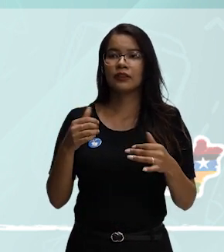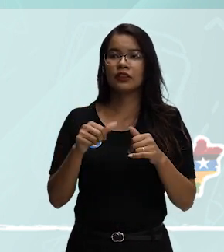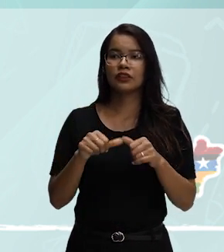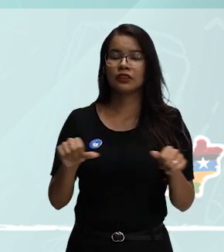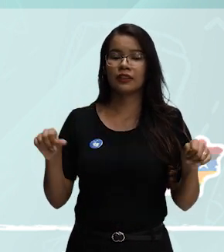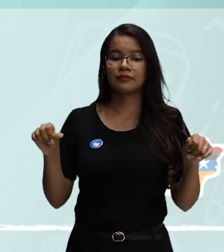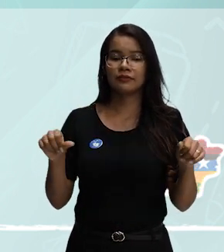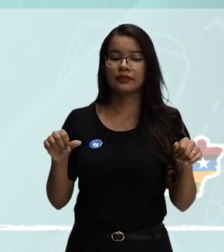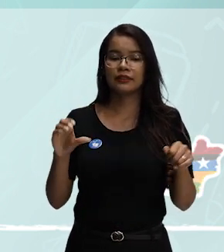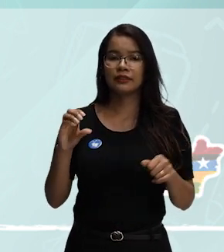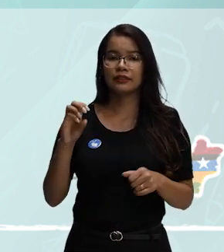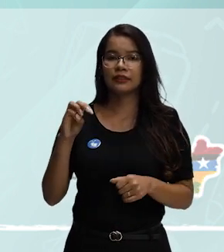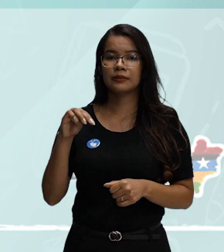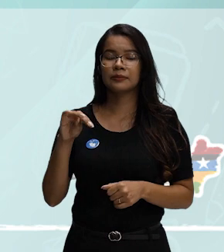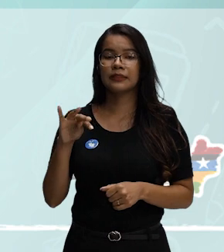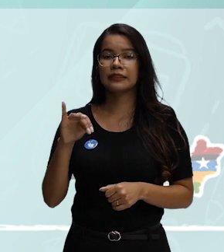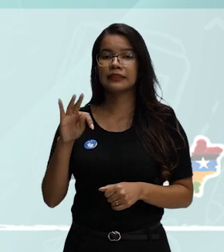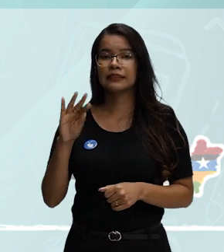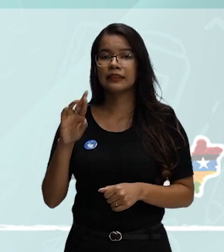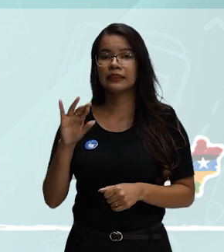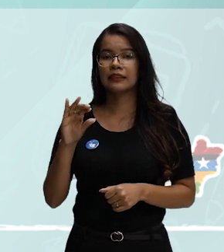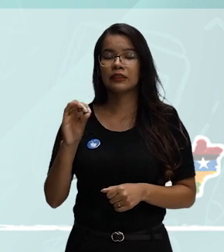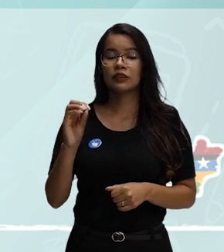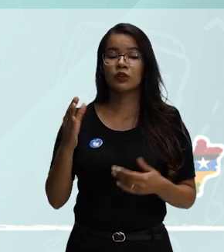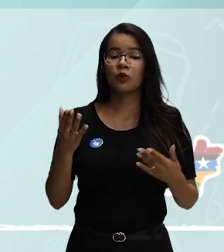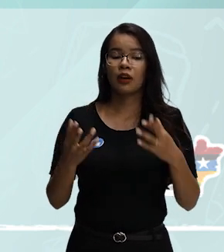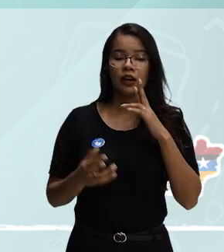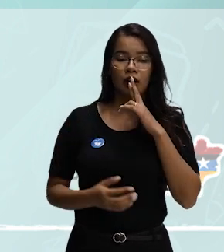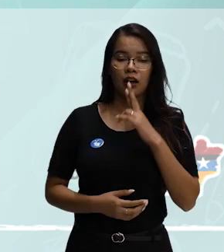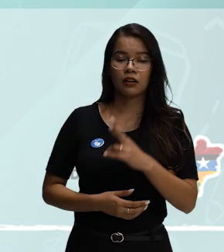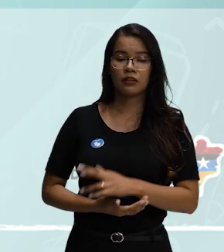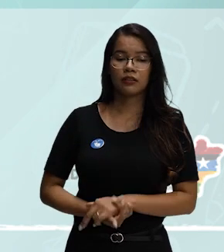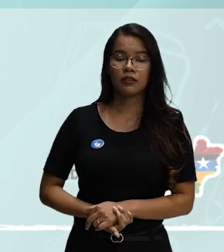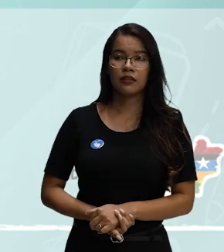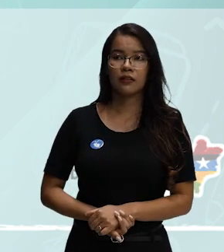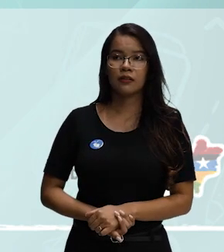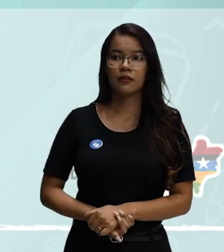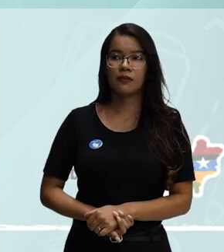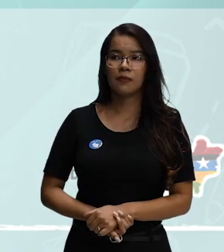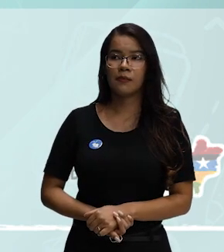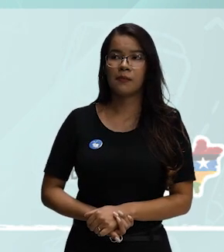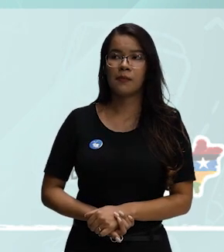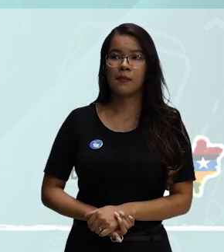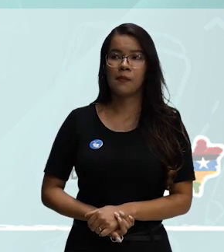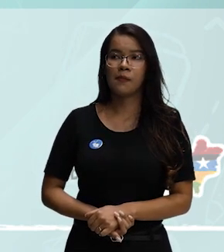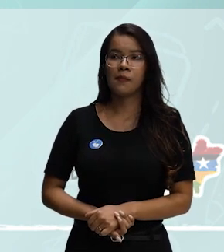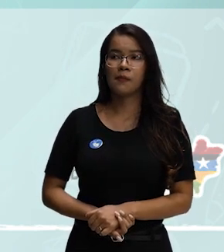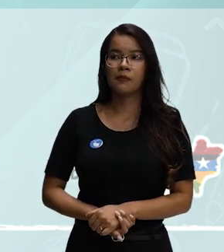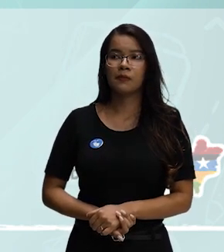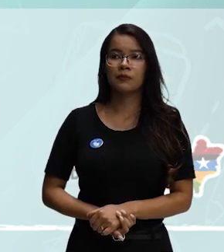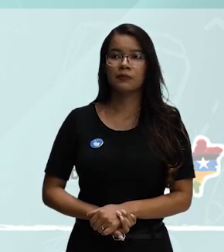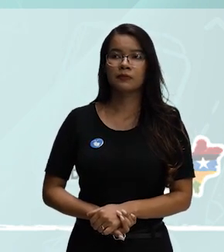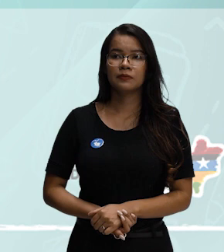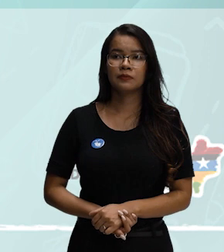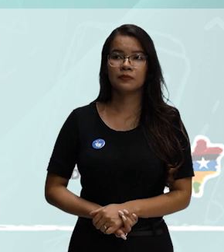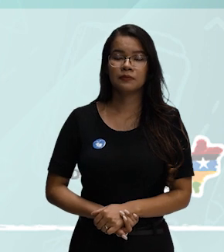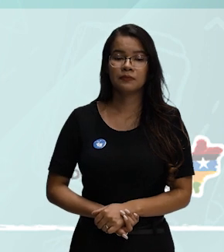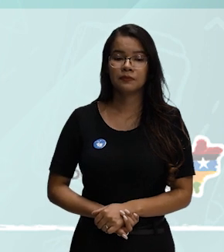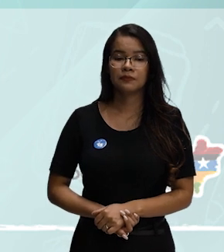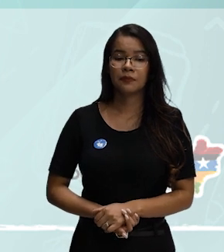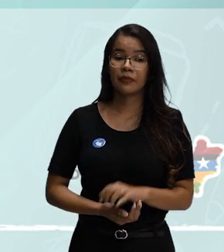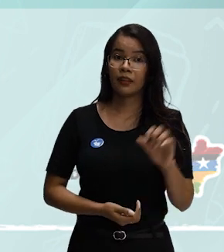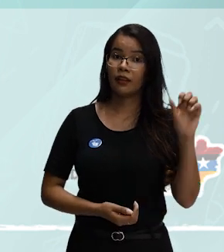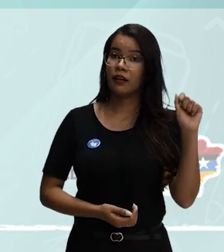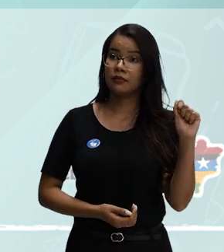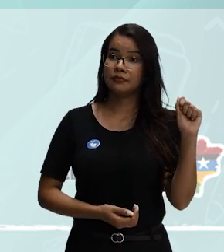de satanismo, tá certo? Então, qual é a resposta? Eu vou dizer que a devoção da noite por ambientes lúgubres,